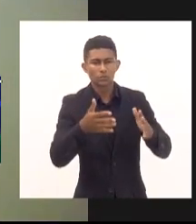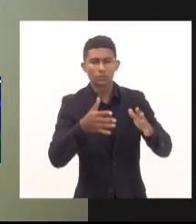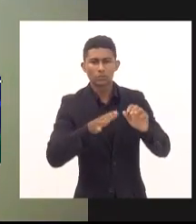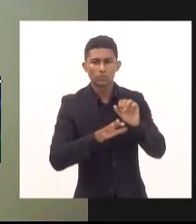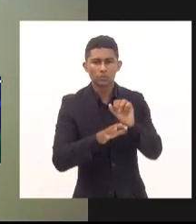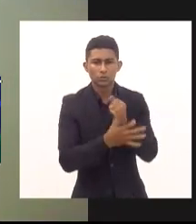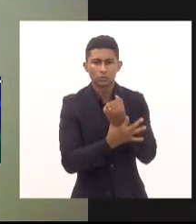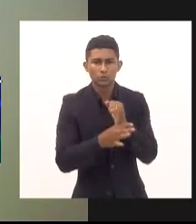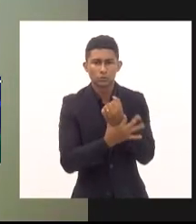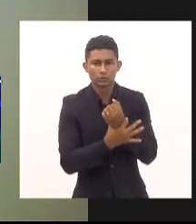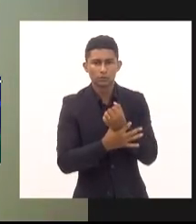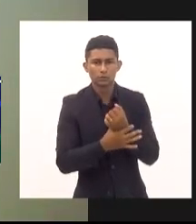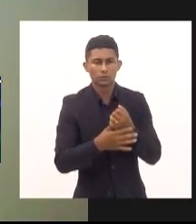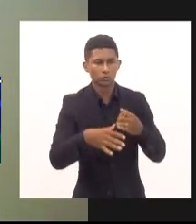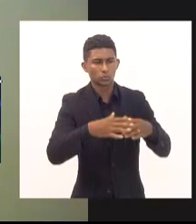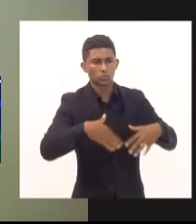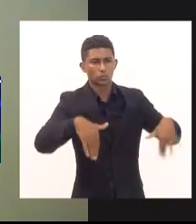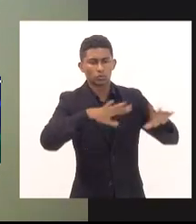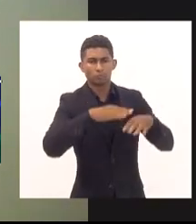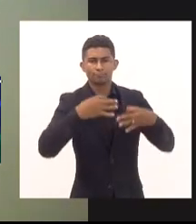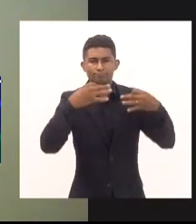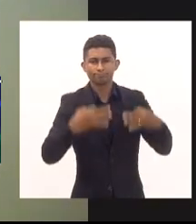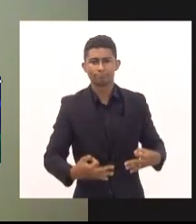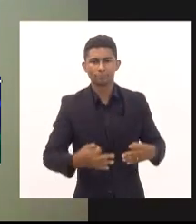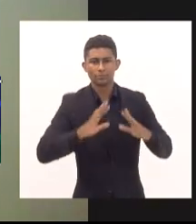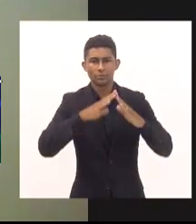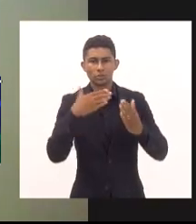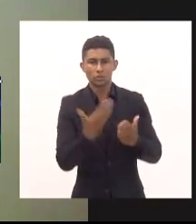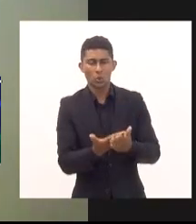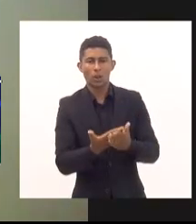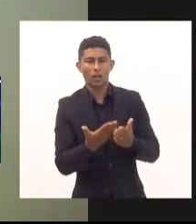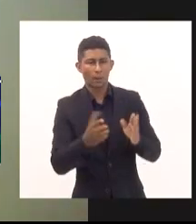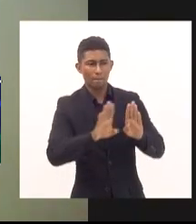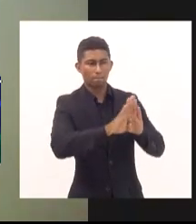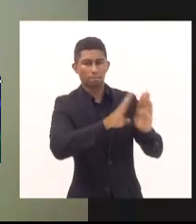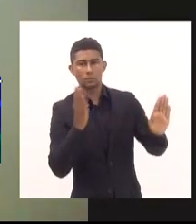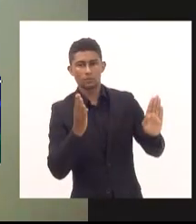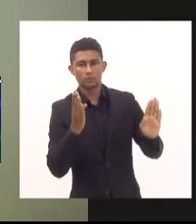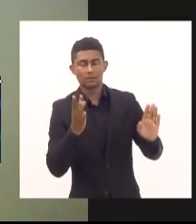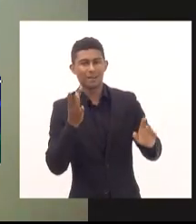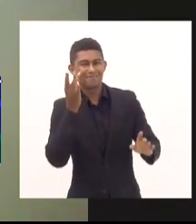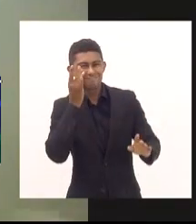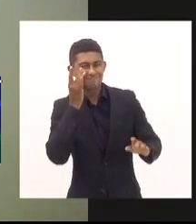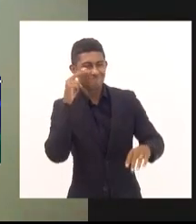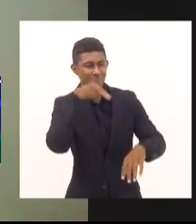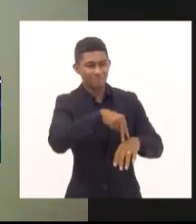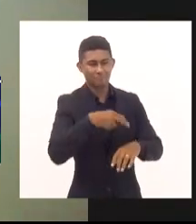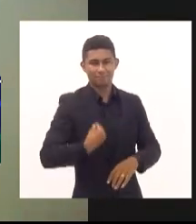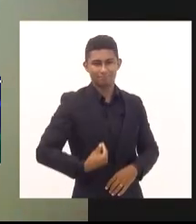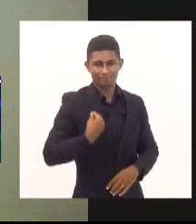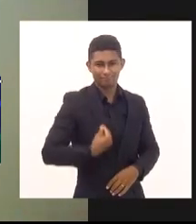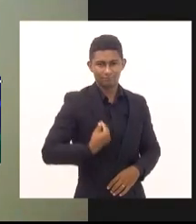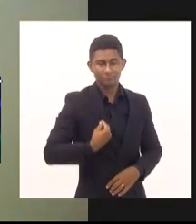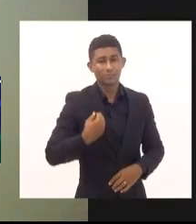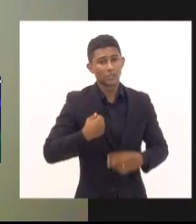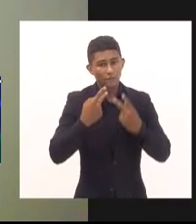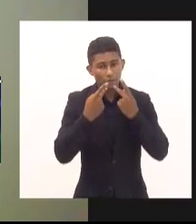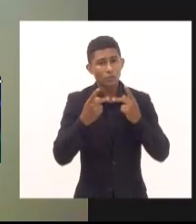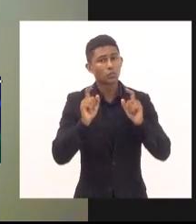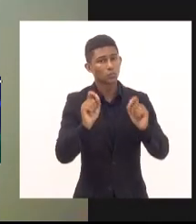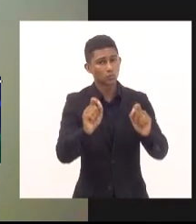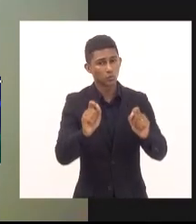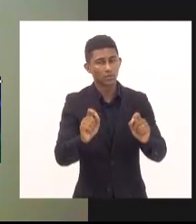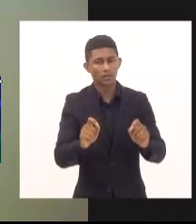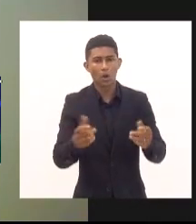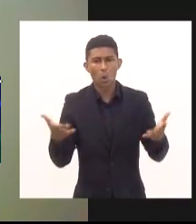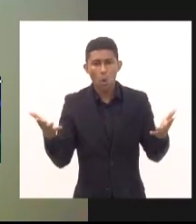segurança sanitária para o retorno das escolas. Eu quero dizer, deputada Sérgio Jordão, que fiquei particularmente impactada no